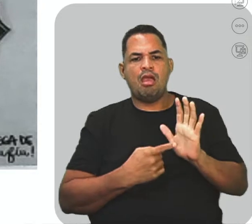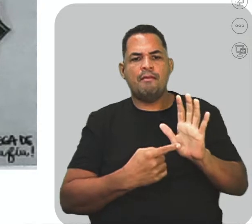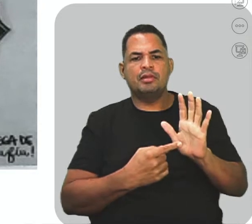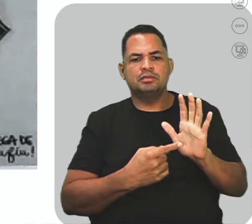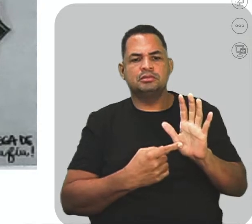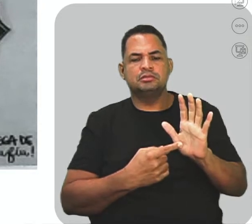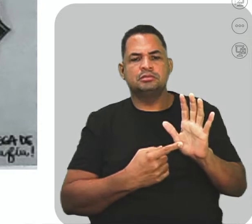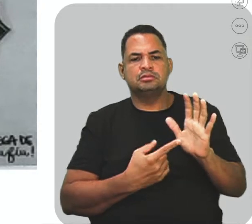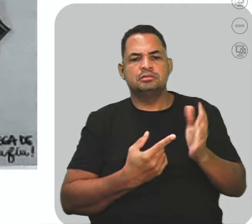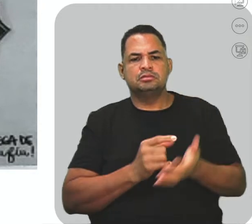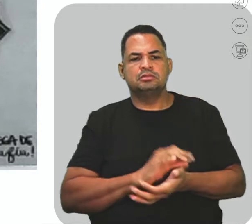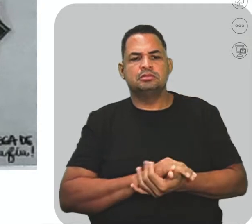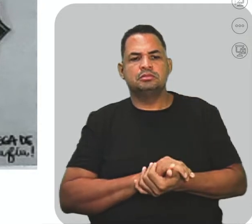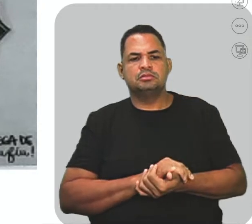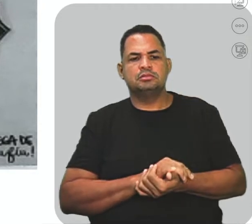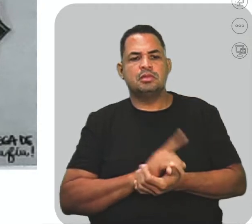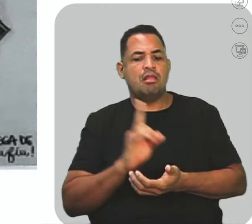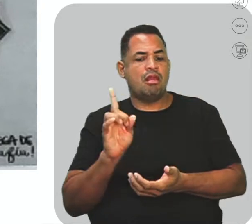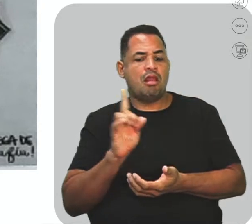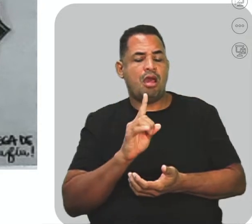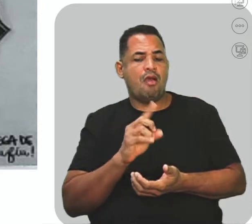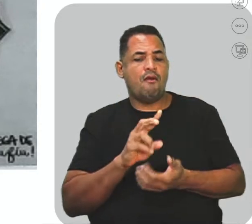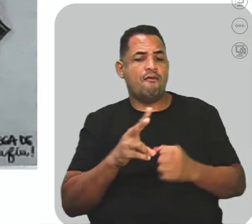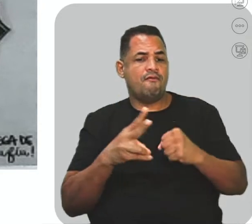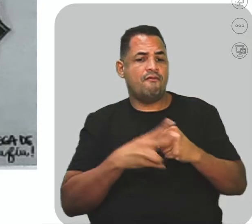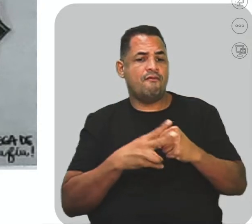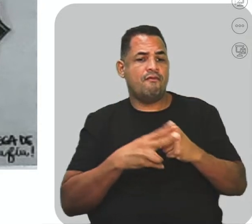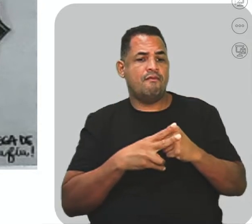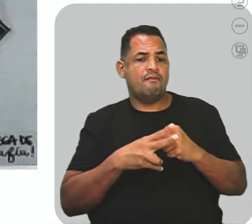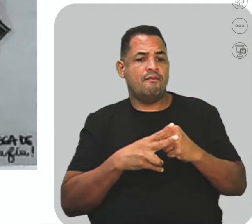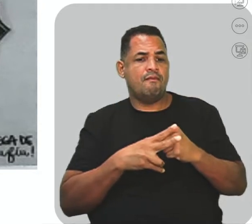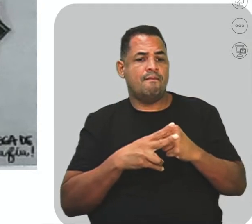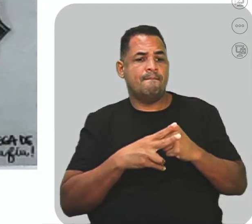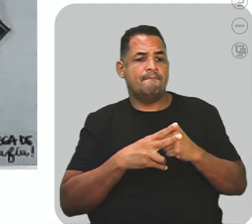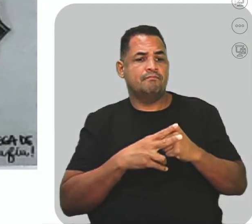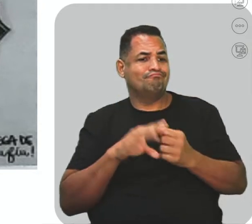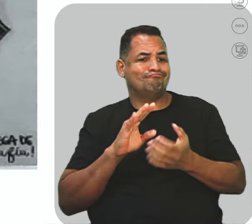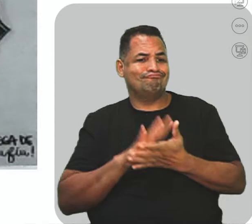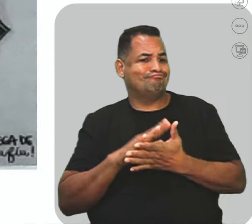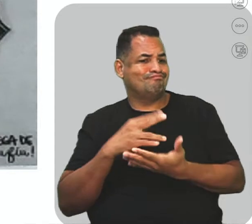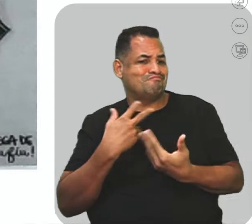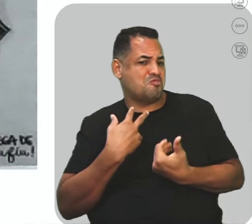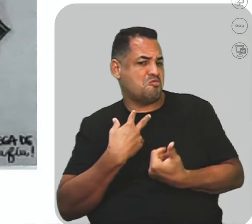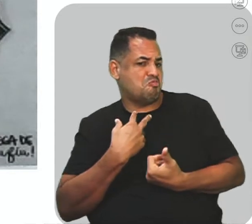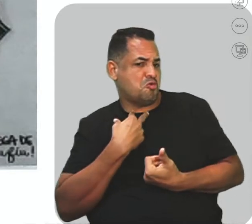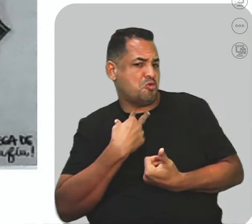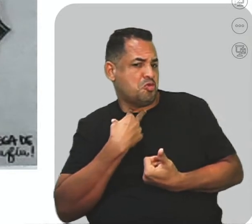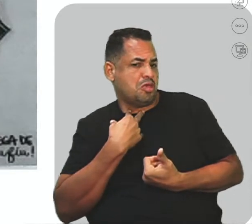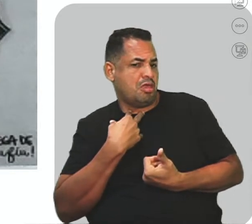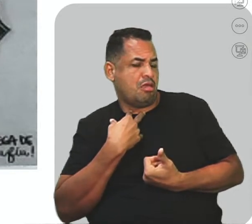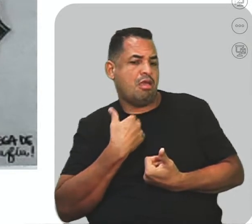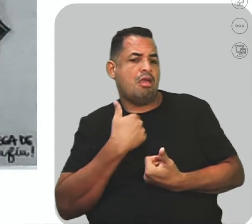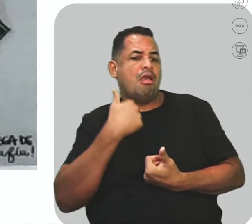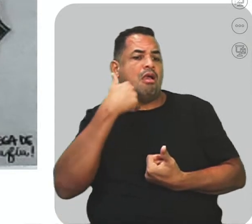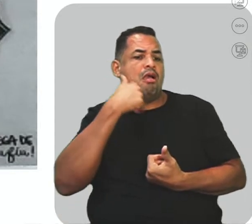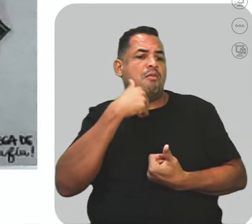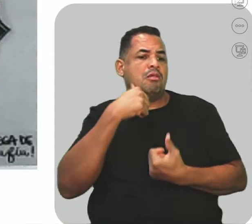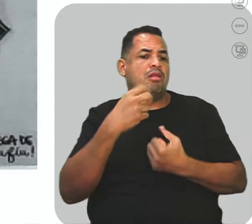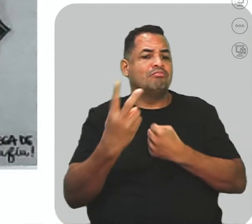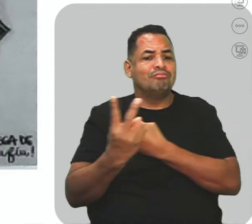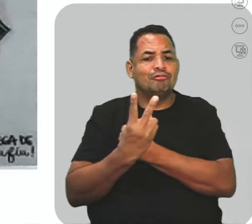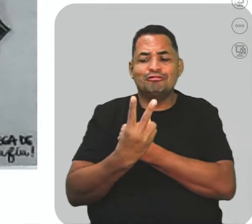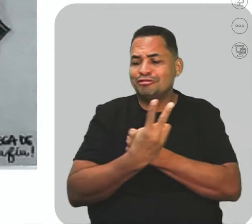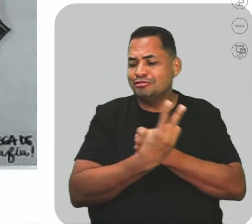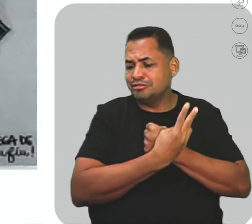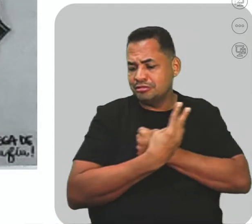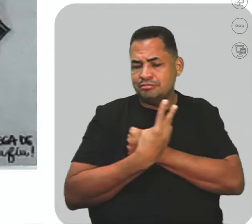tá? Não verbal da incapacidade de as mulheres